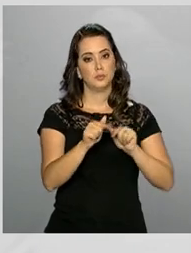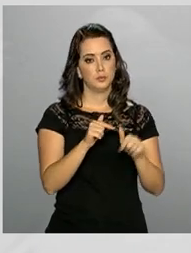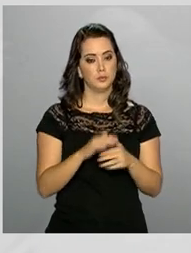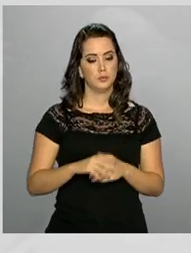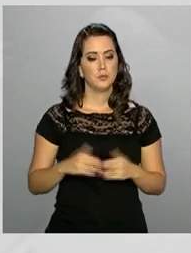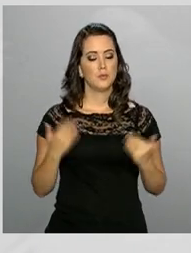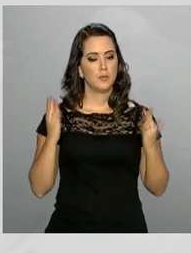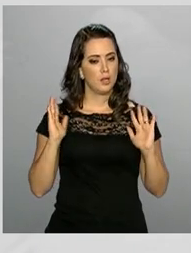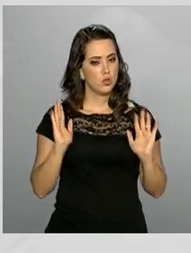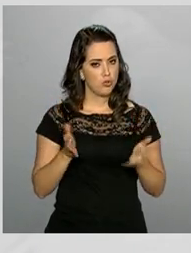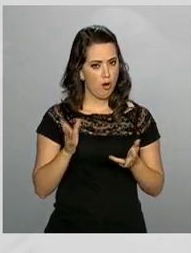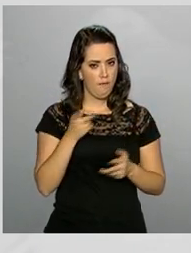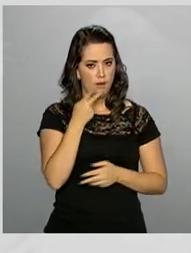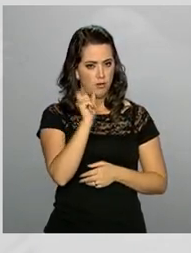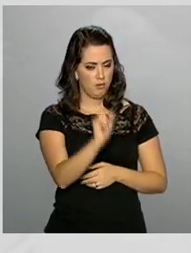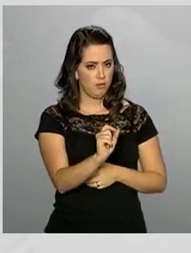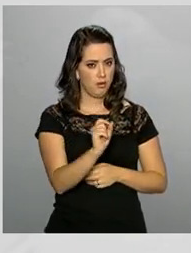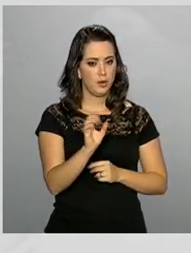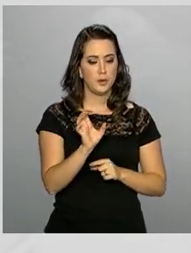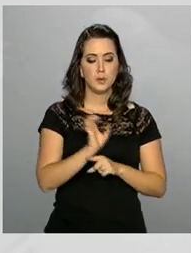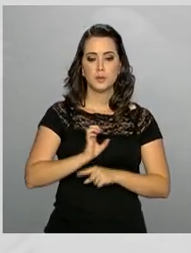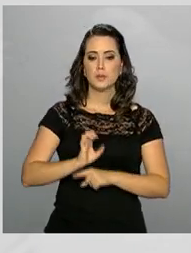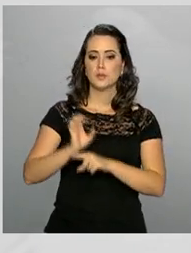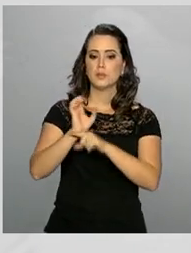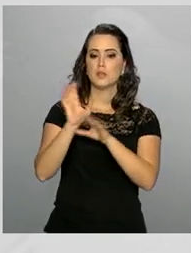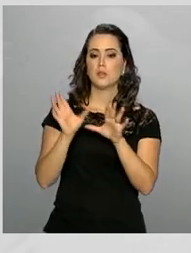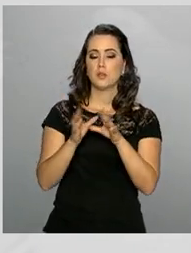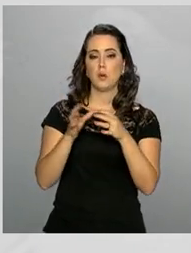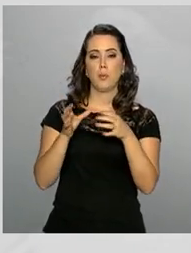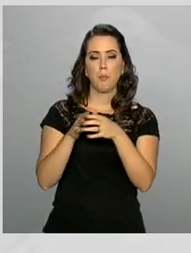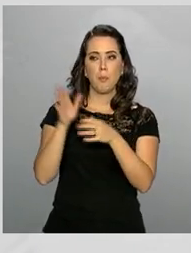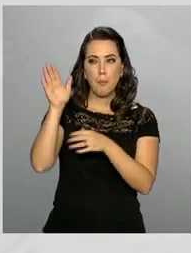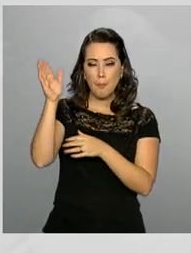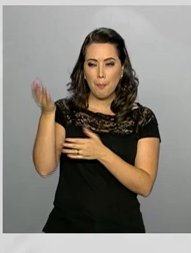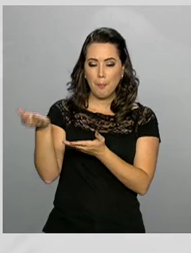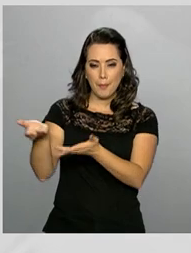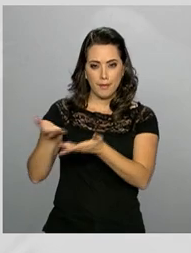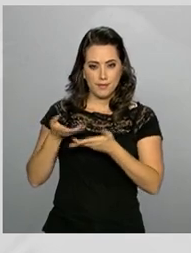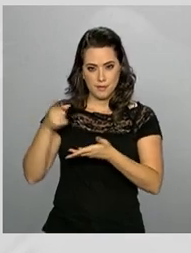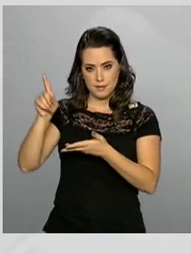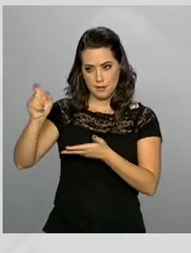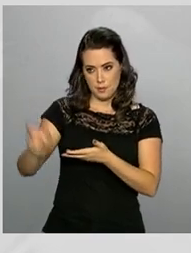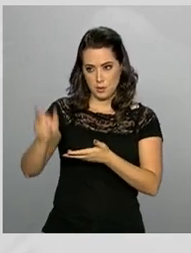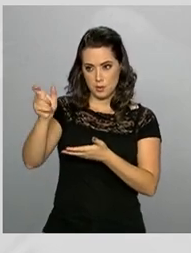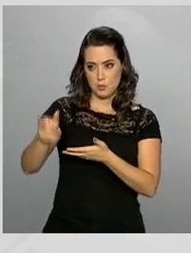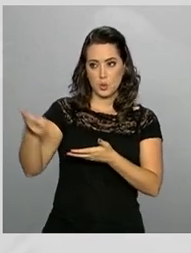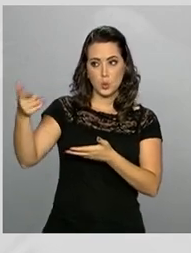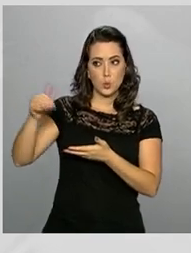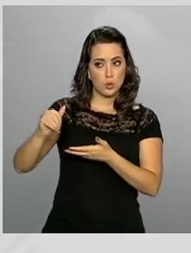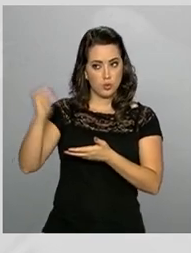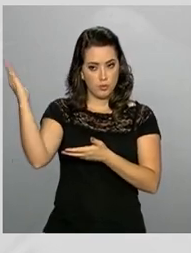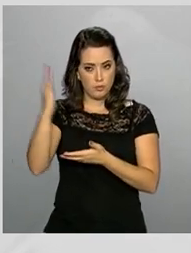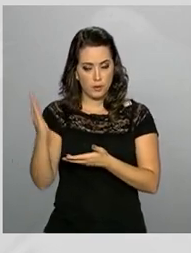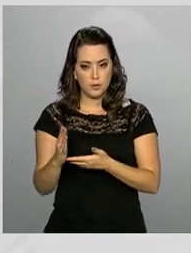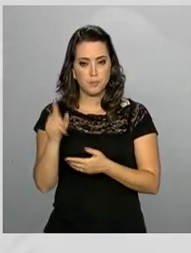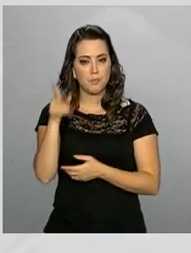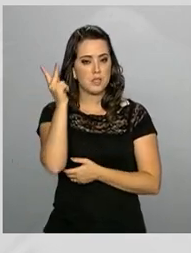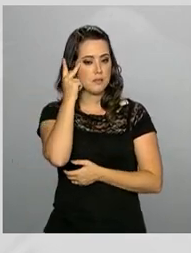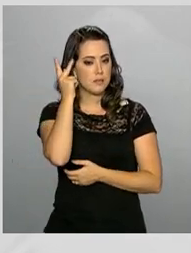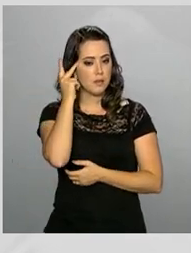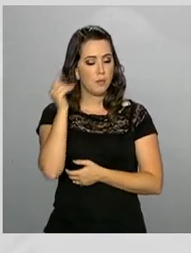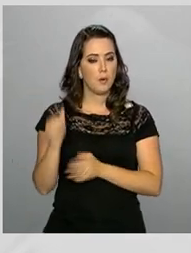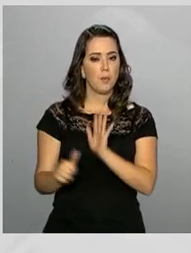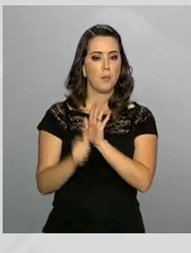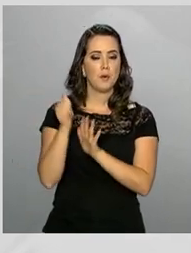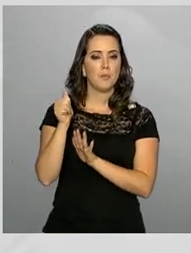ano. Já em relação aos estados onde há mais absorção de mão de obra do trabalho imigrante, São Paulo aparece